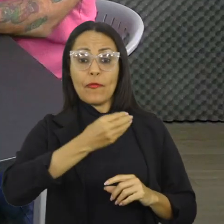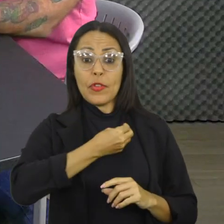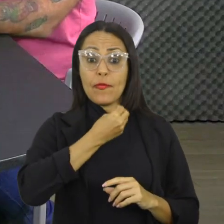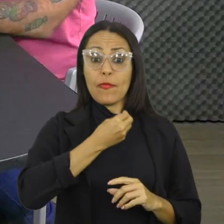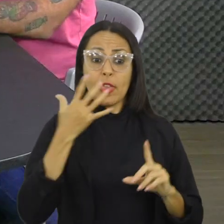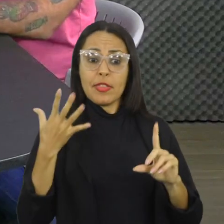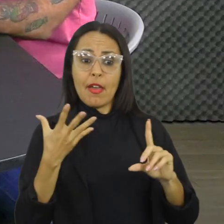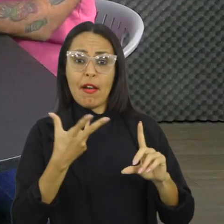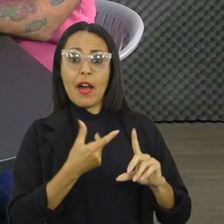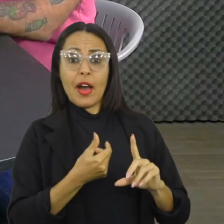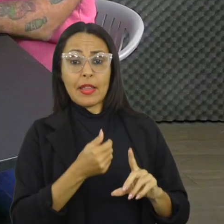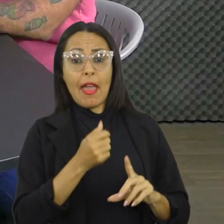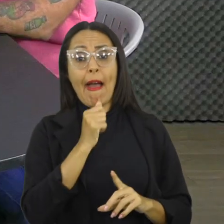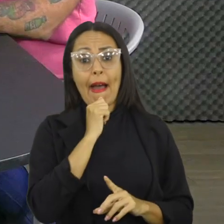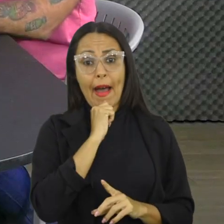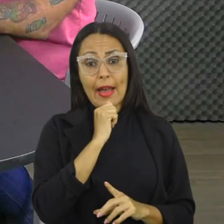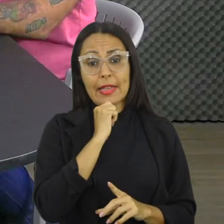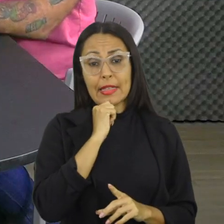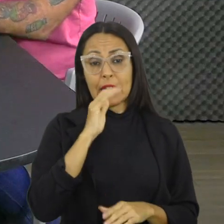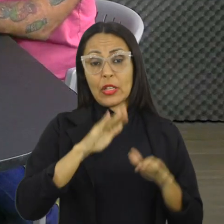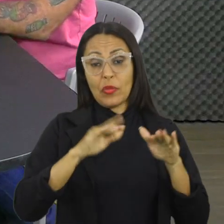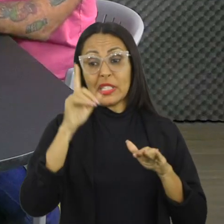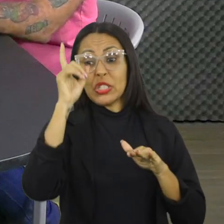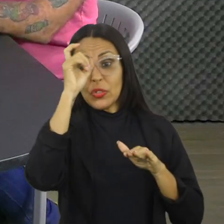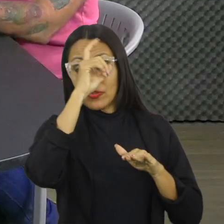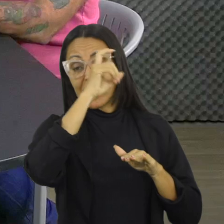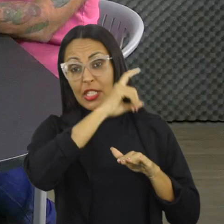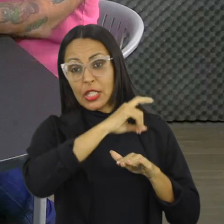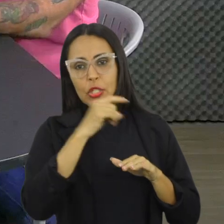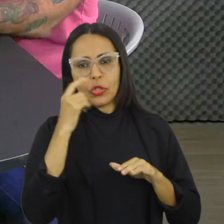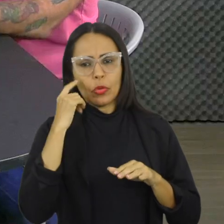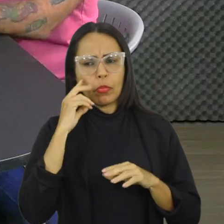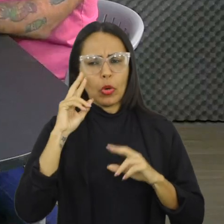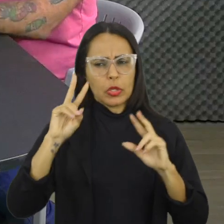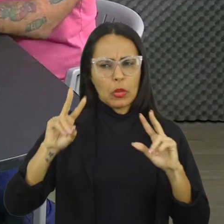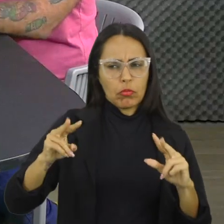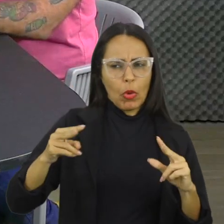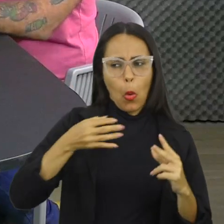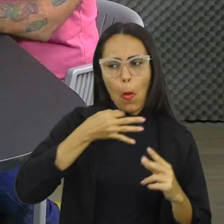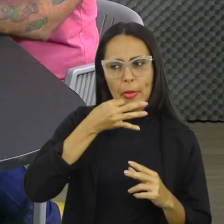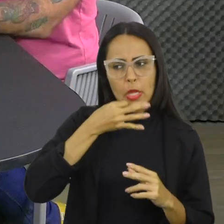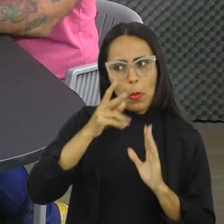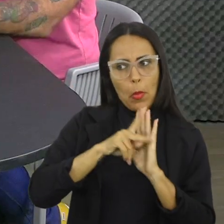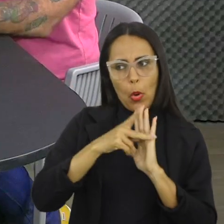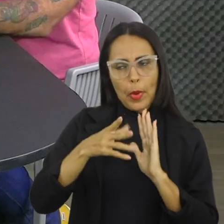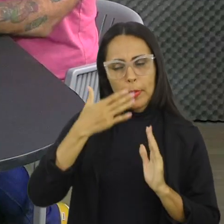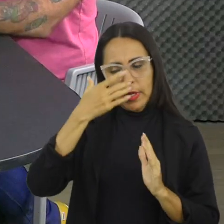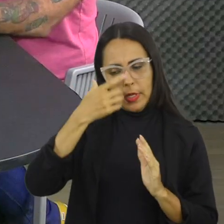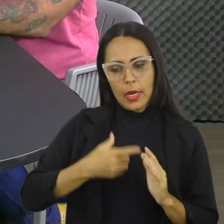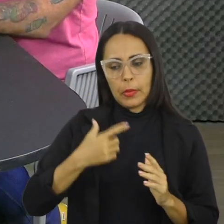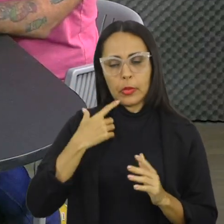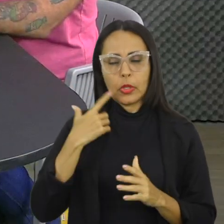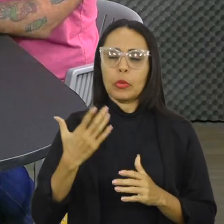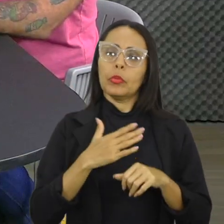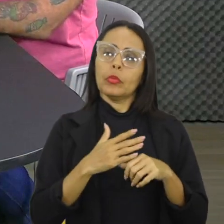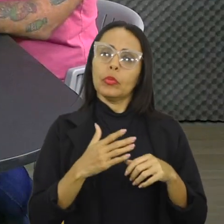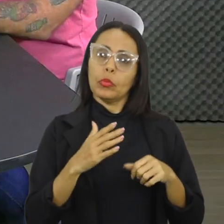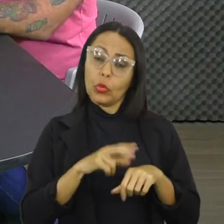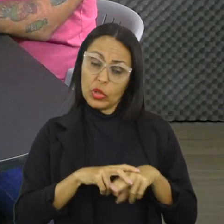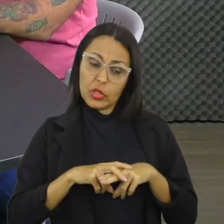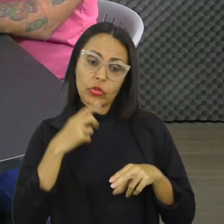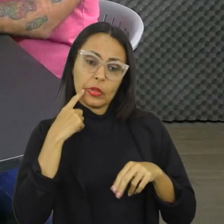arte ainda é uma coisa talvez difícil, talvez seja uma visão minha também. É por isso que a gente está aqui conversando, dialogando sobre isso,